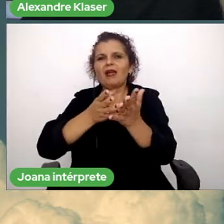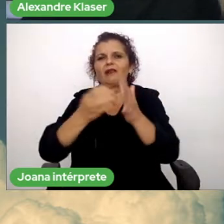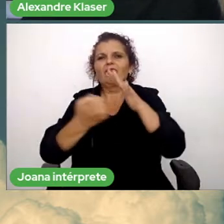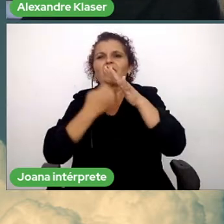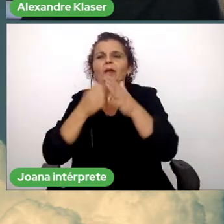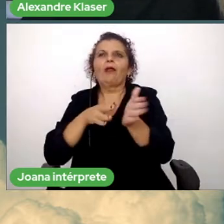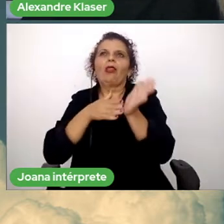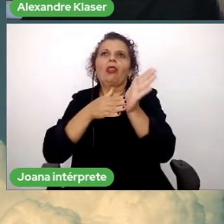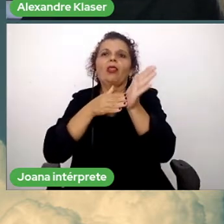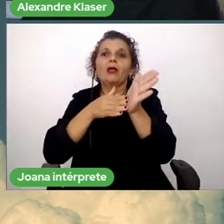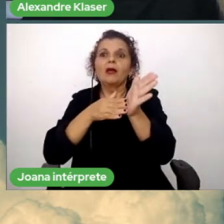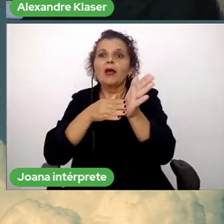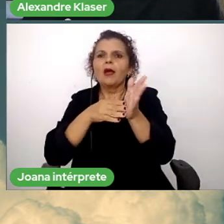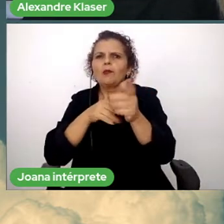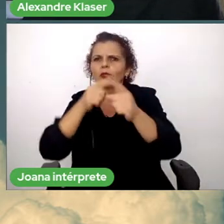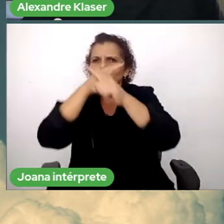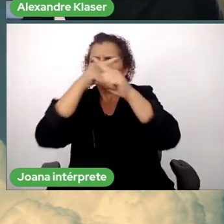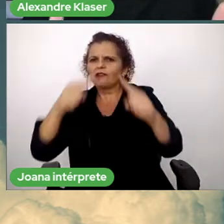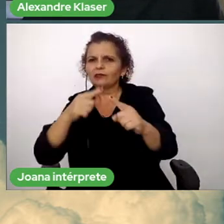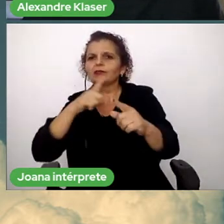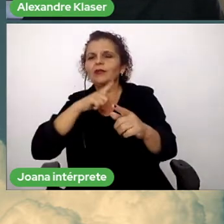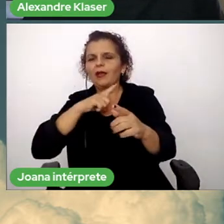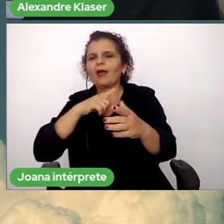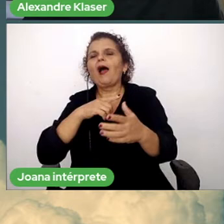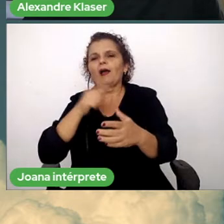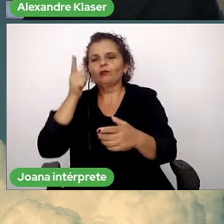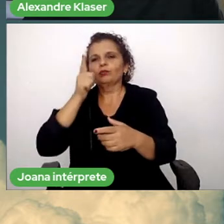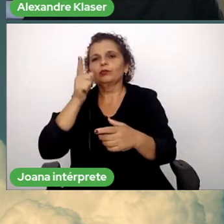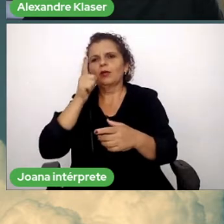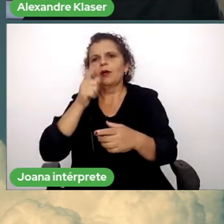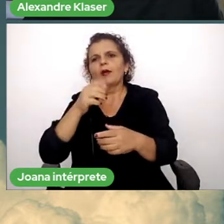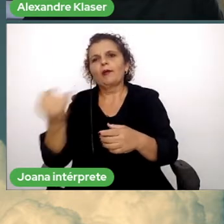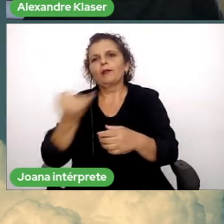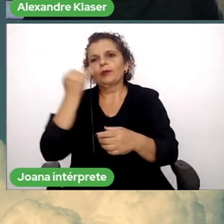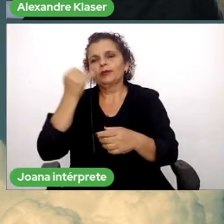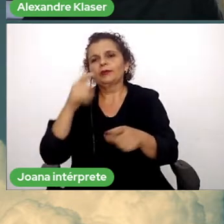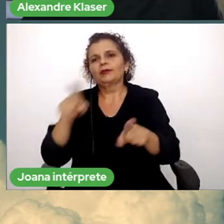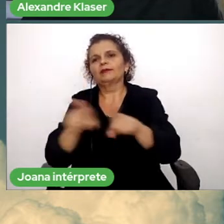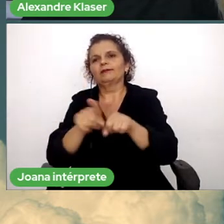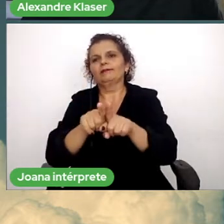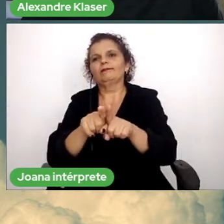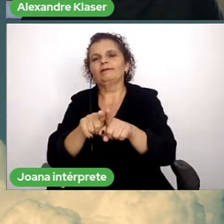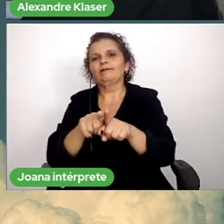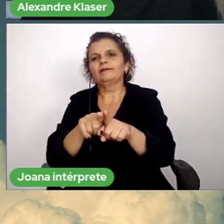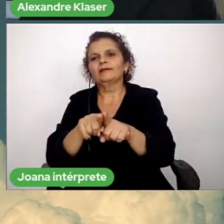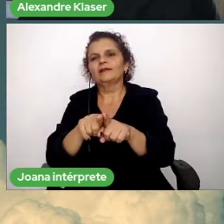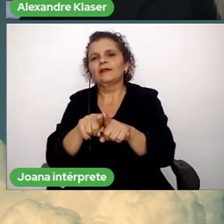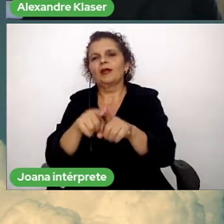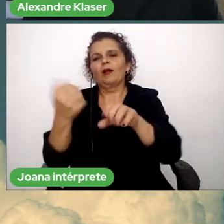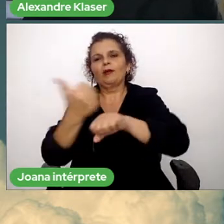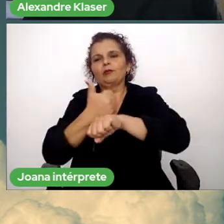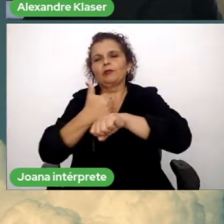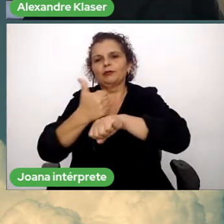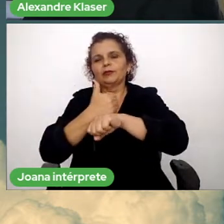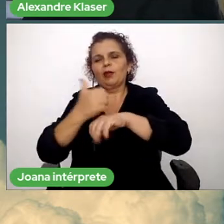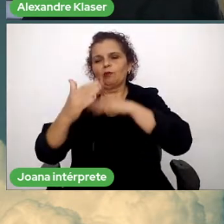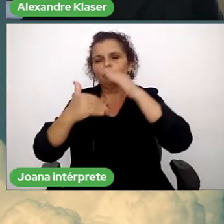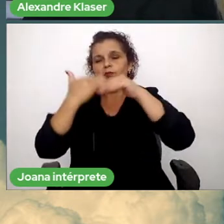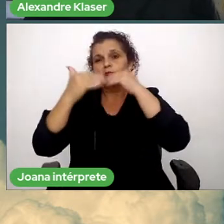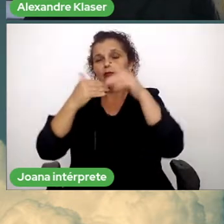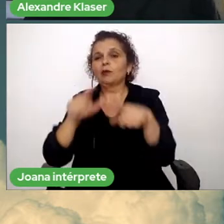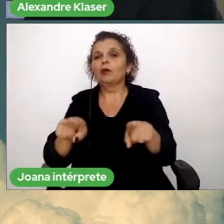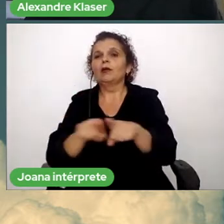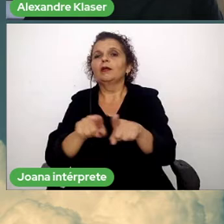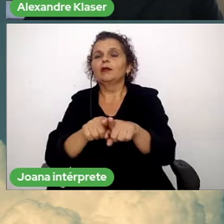ela fica pelo desafio que a empresa apresenta. Por quão interessante aquilo está sendo para ela, em termos de carreira profissional e tudo mais, em termos